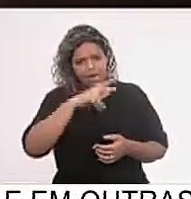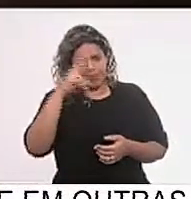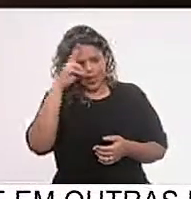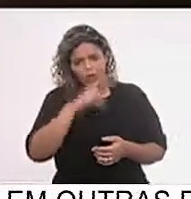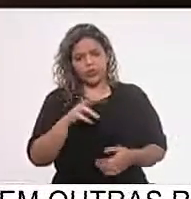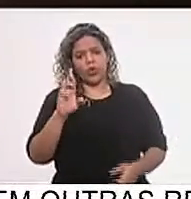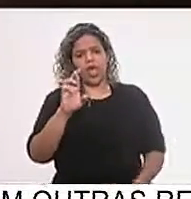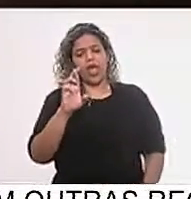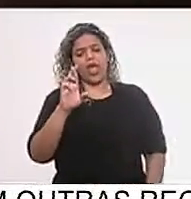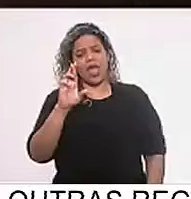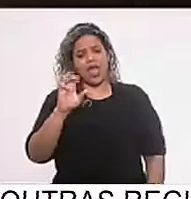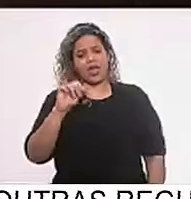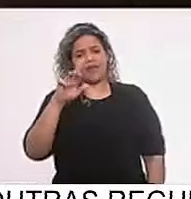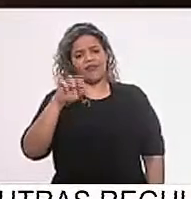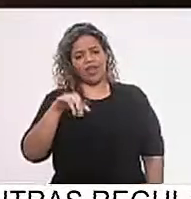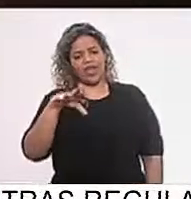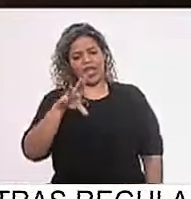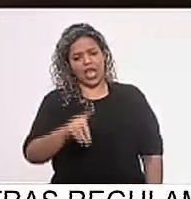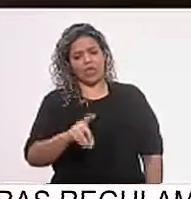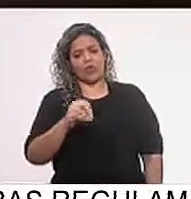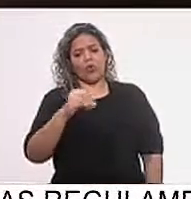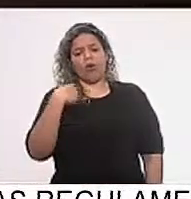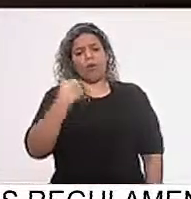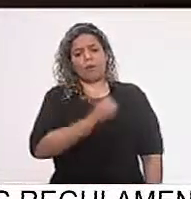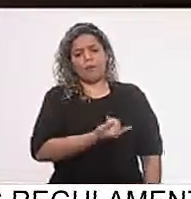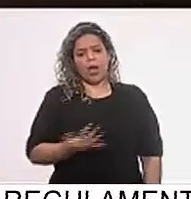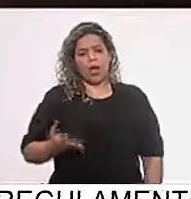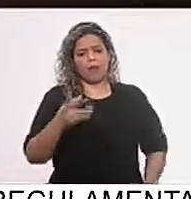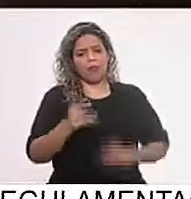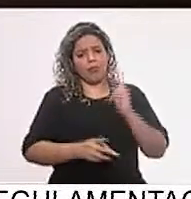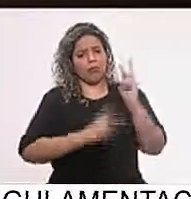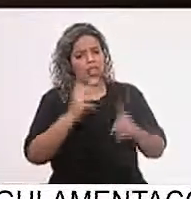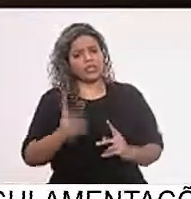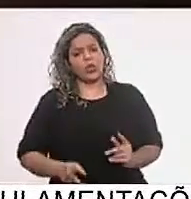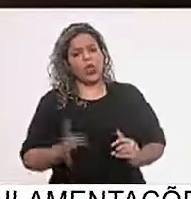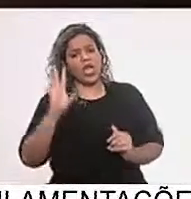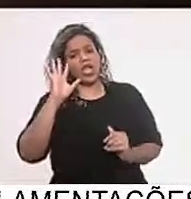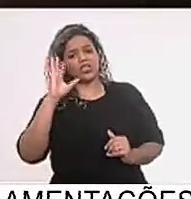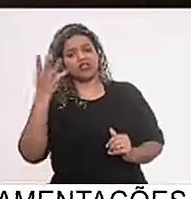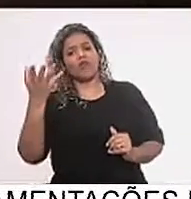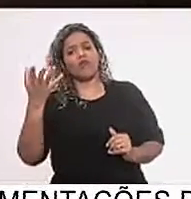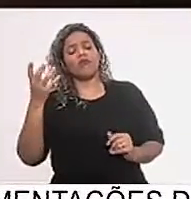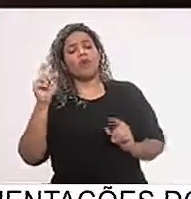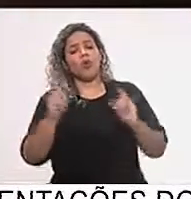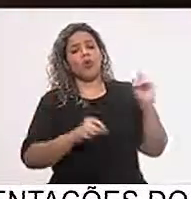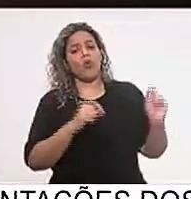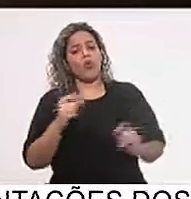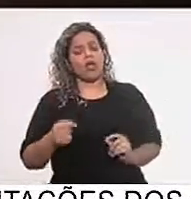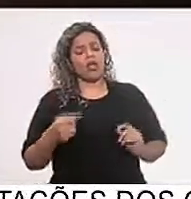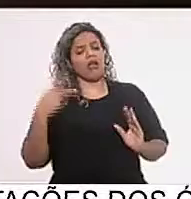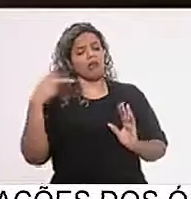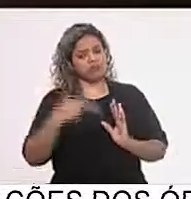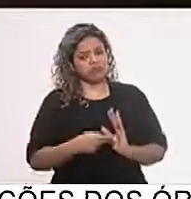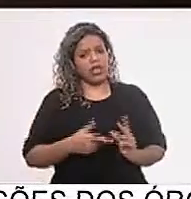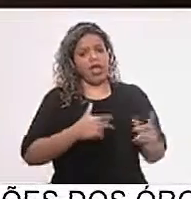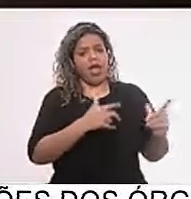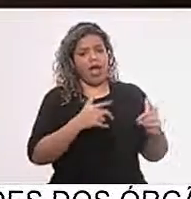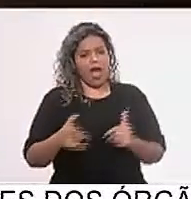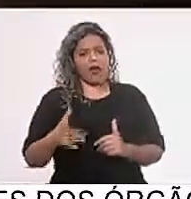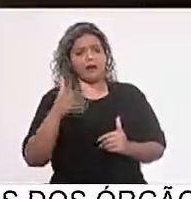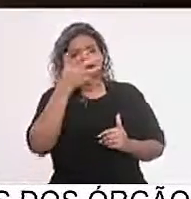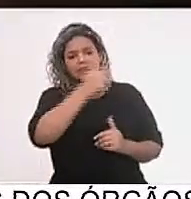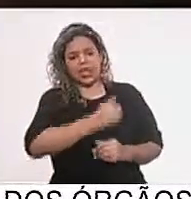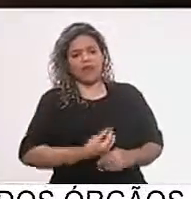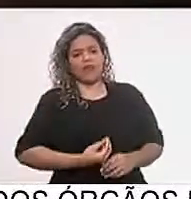referendo, onde a maioria da população brasileira, assim, decidiu que, efetivamente, armas